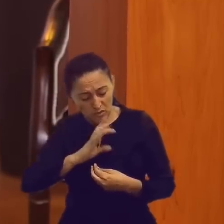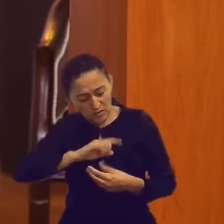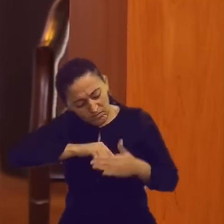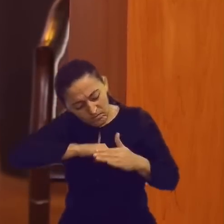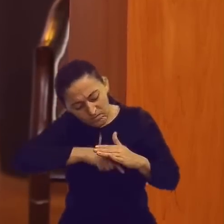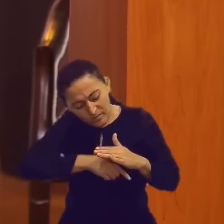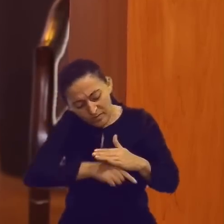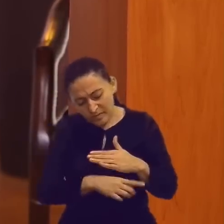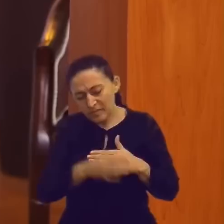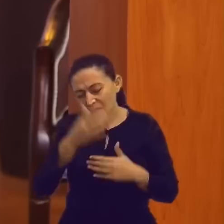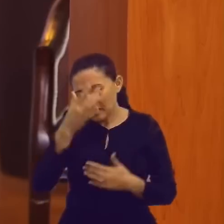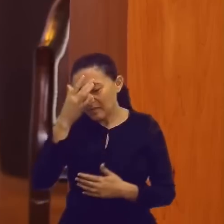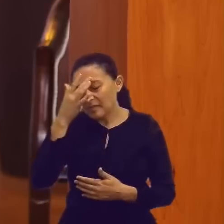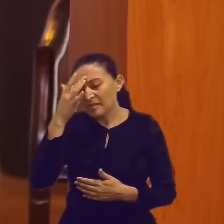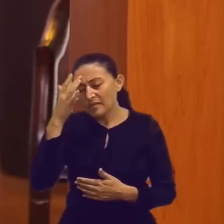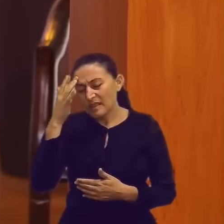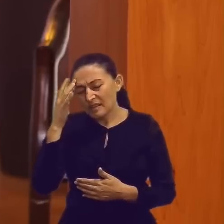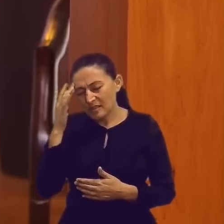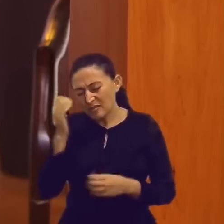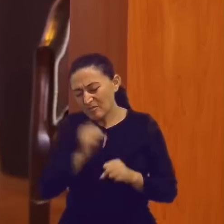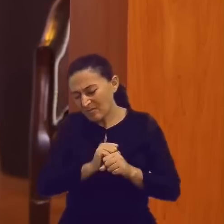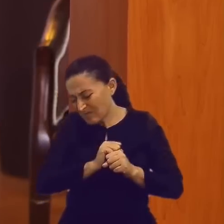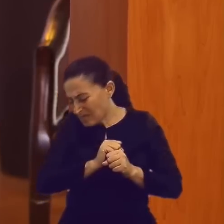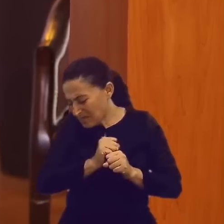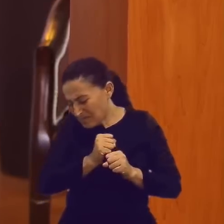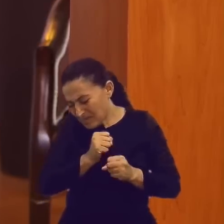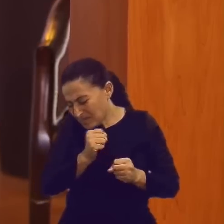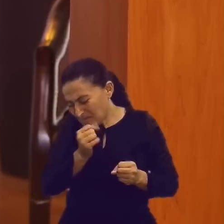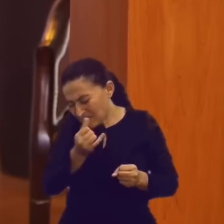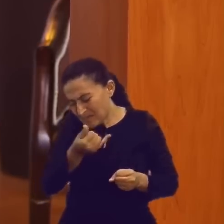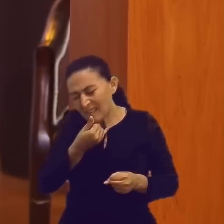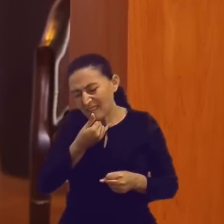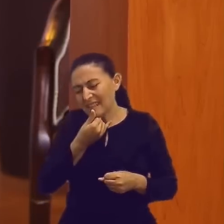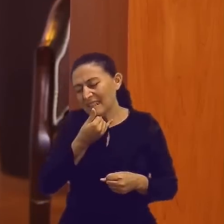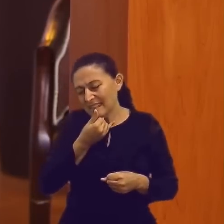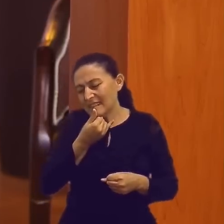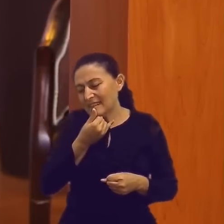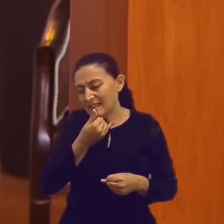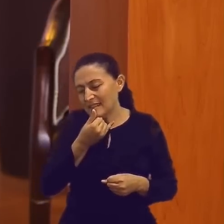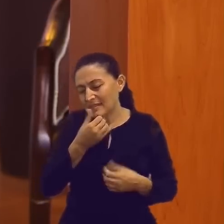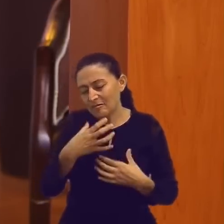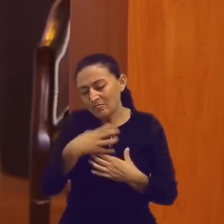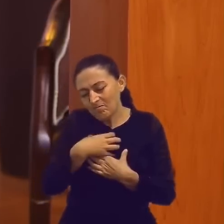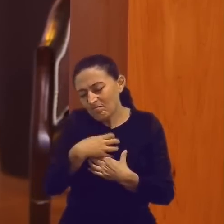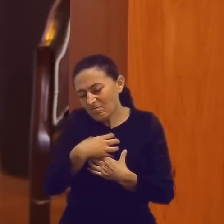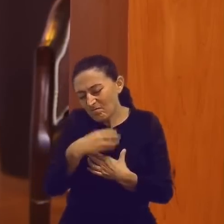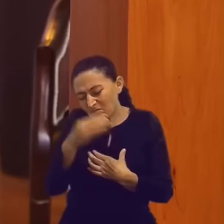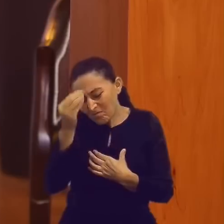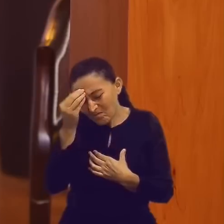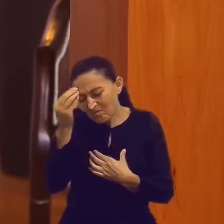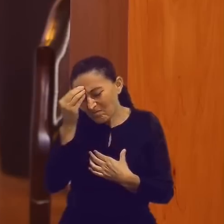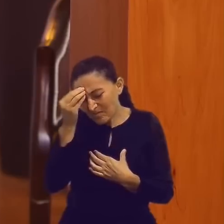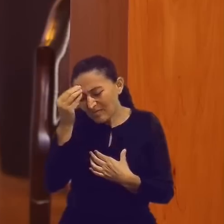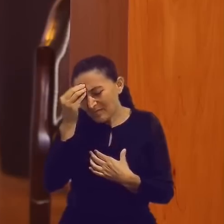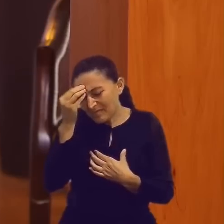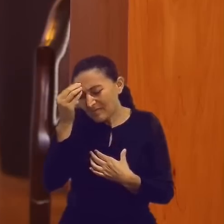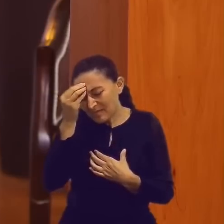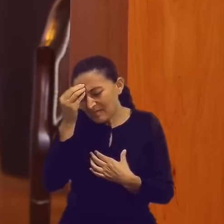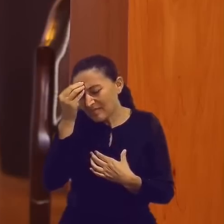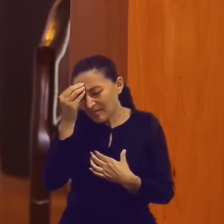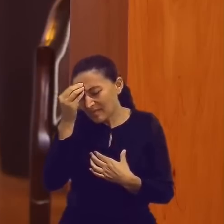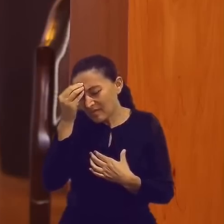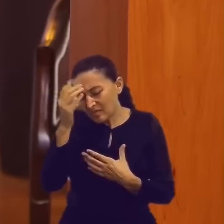está grandemente constrangido, se sentindo culpado de alguns